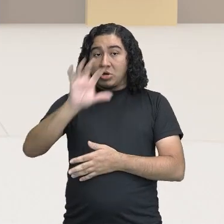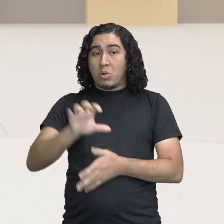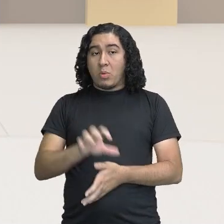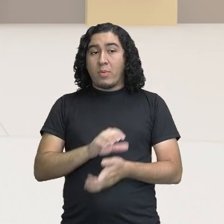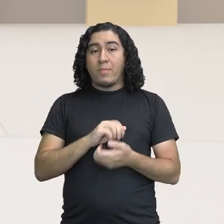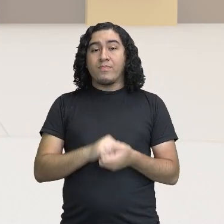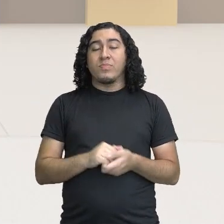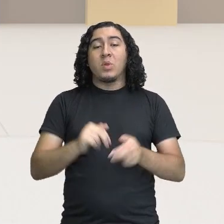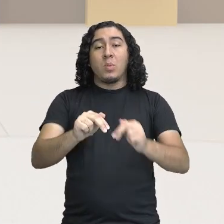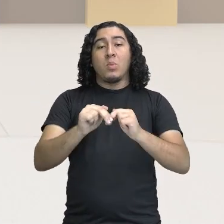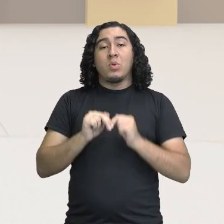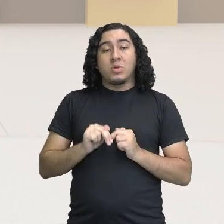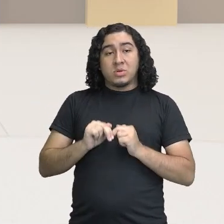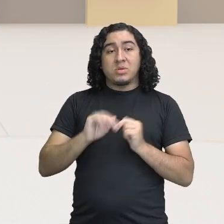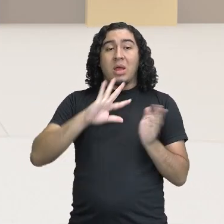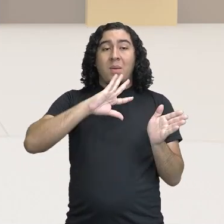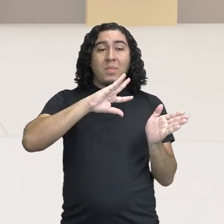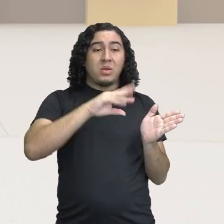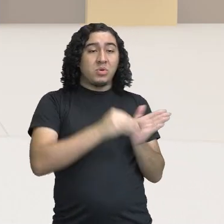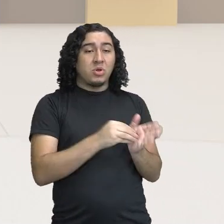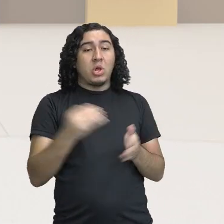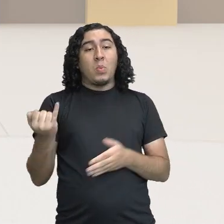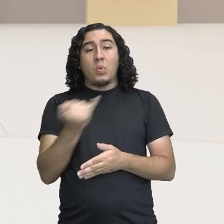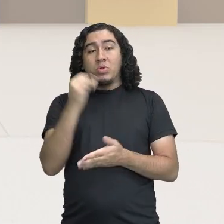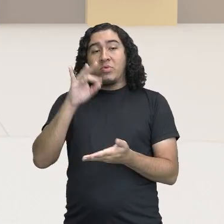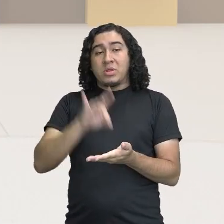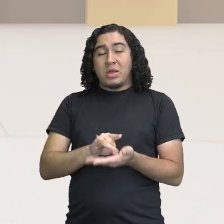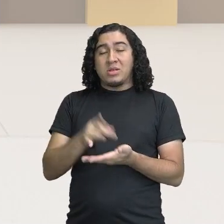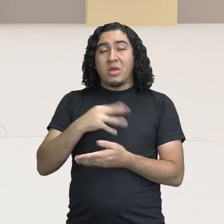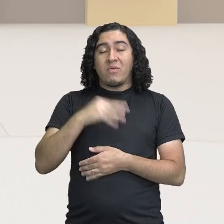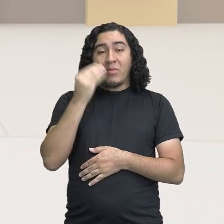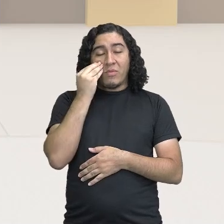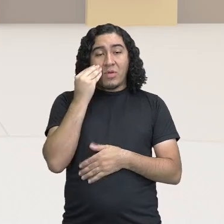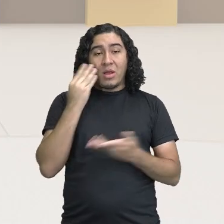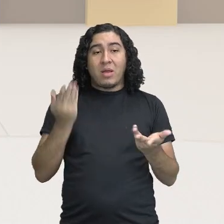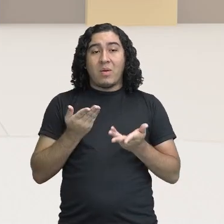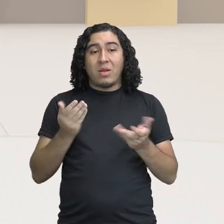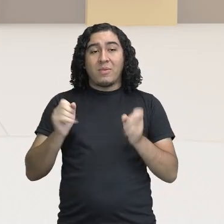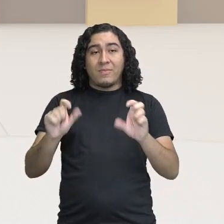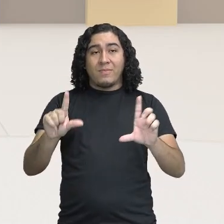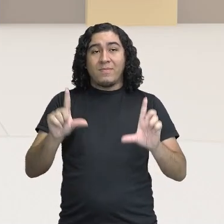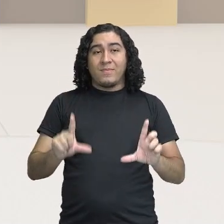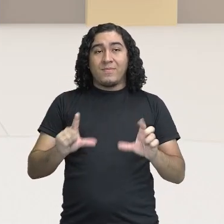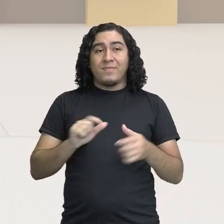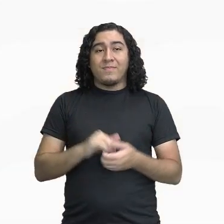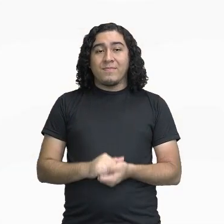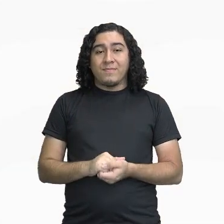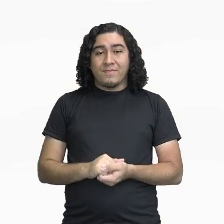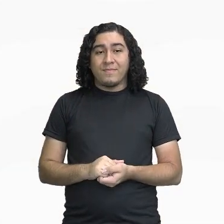isso, a Amazônia é tão importante. Então, observem aqui agora a nossa cartela.